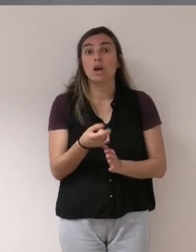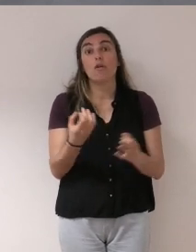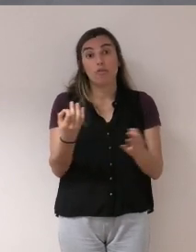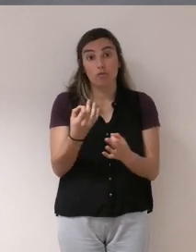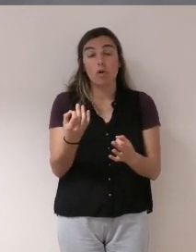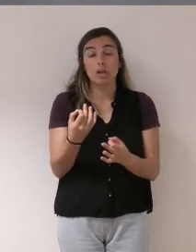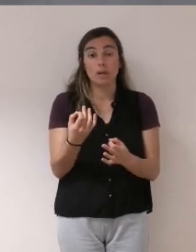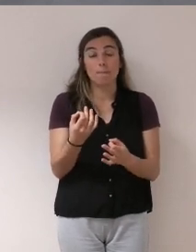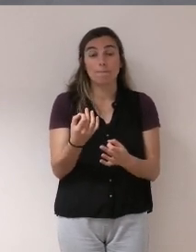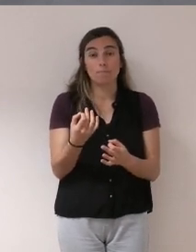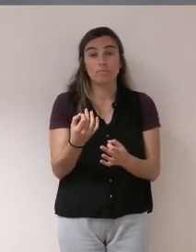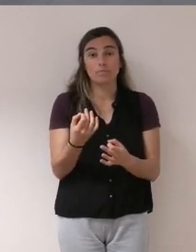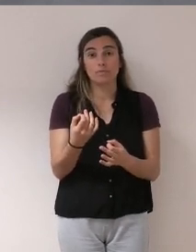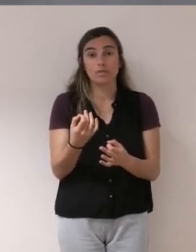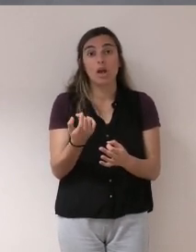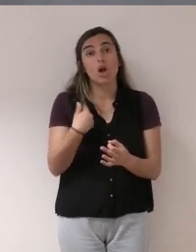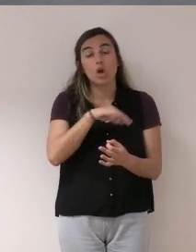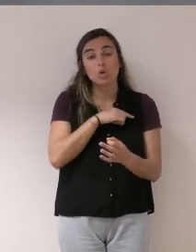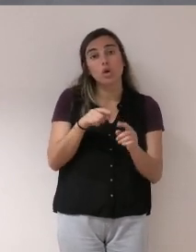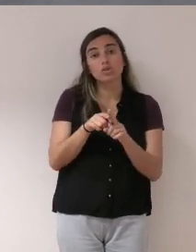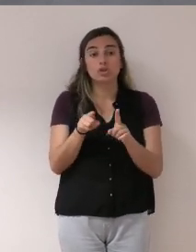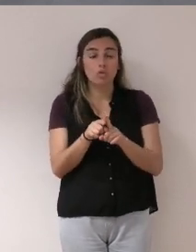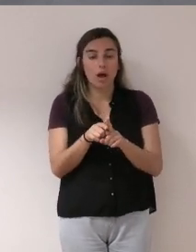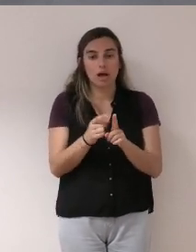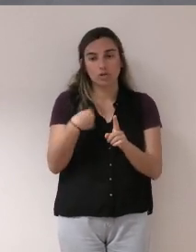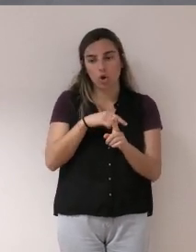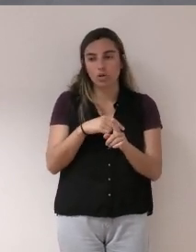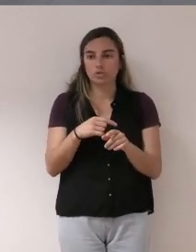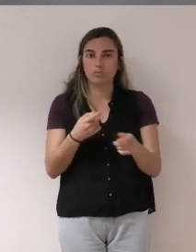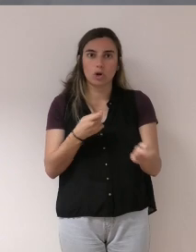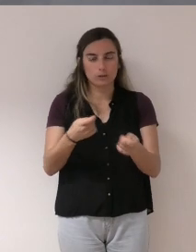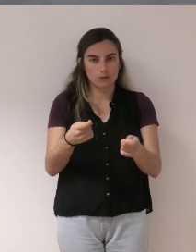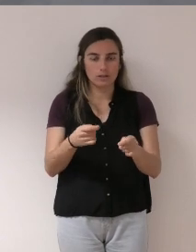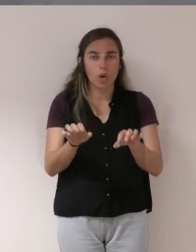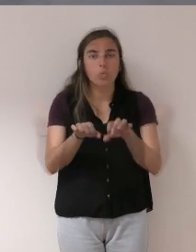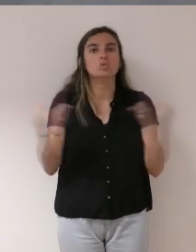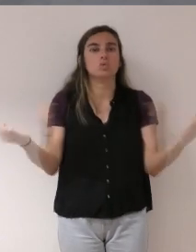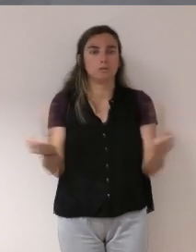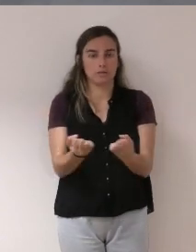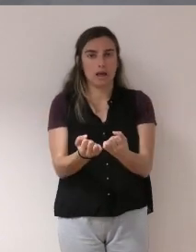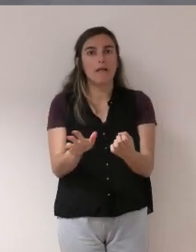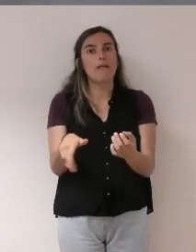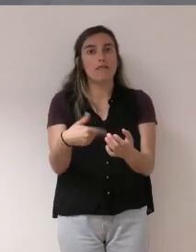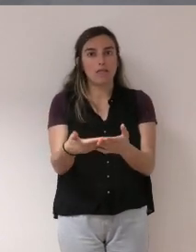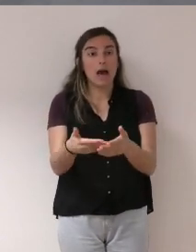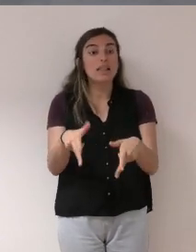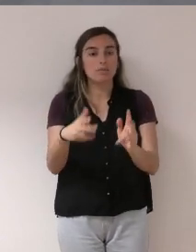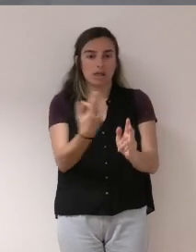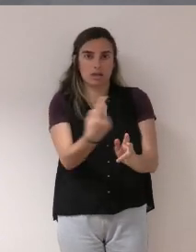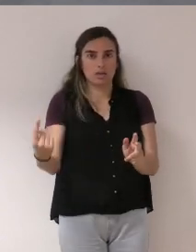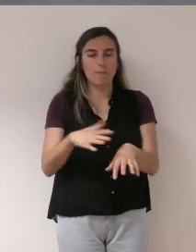tomemos como comum determinadas formas de organização social que permite o próprio exercício da liberdade